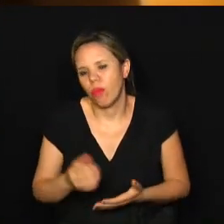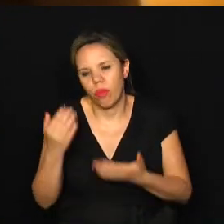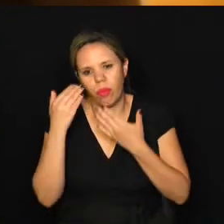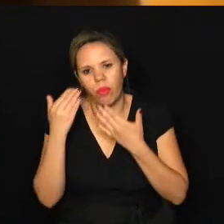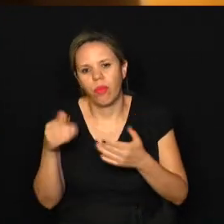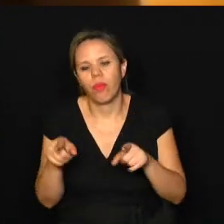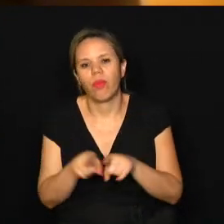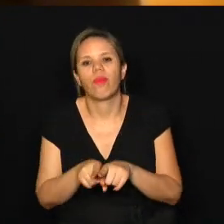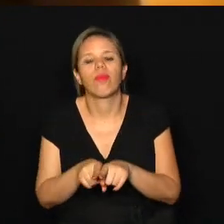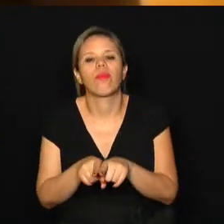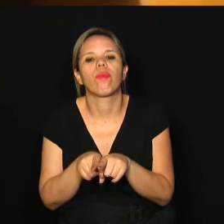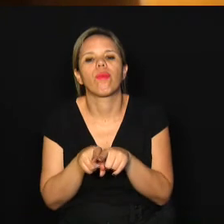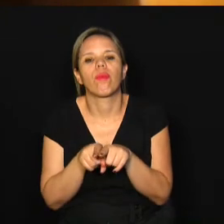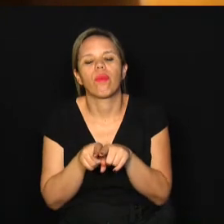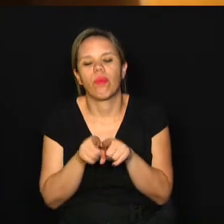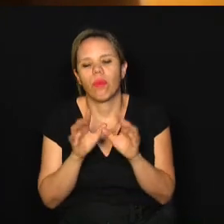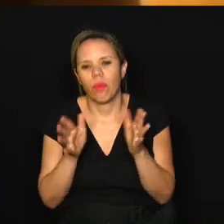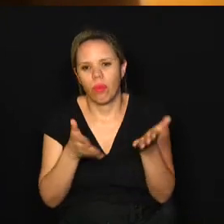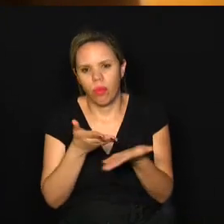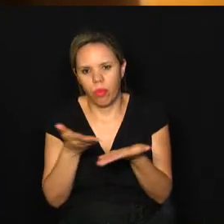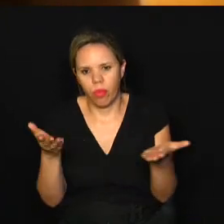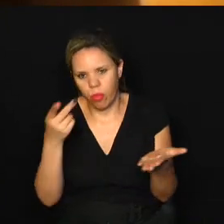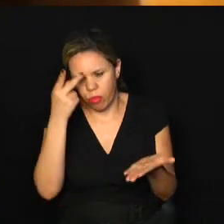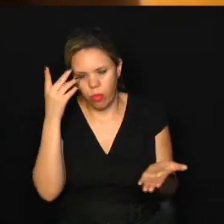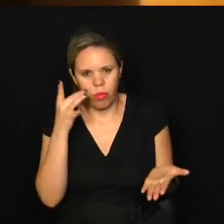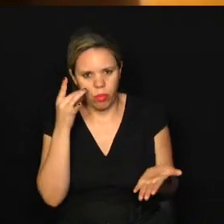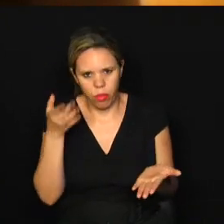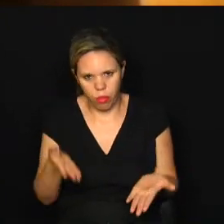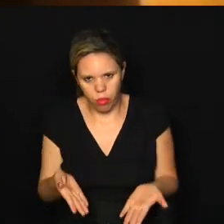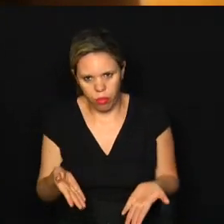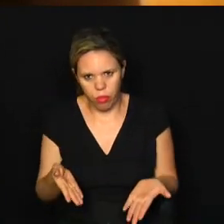também a todos que estão presentes